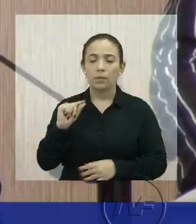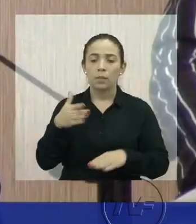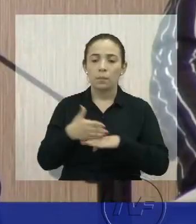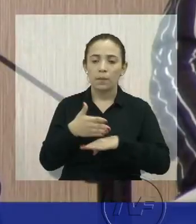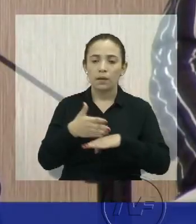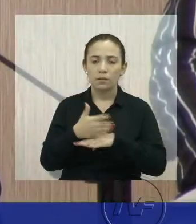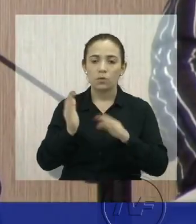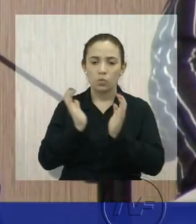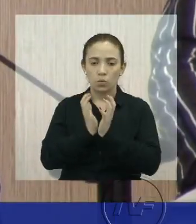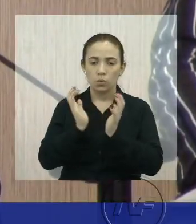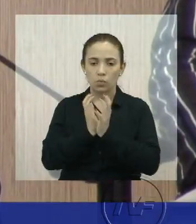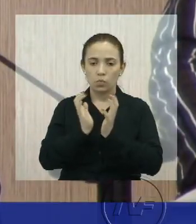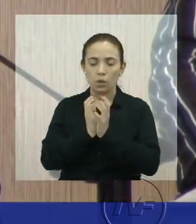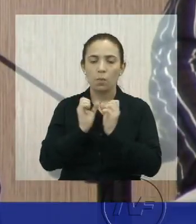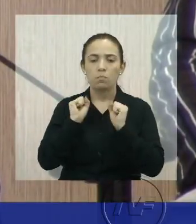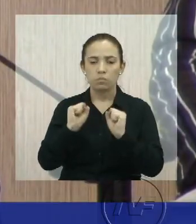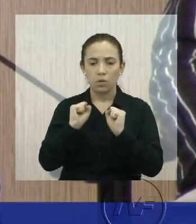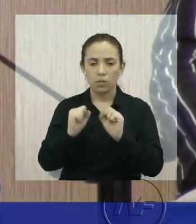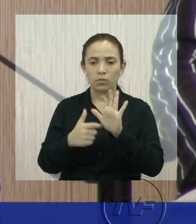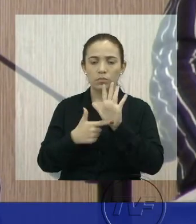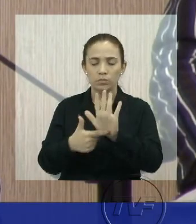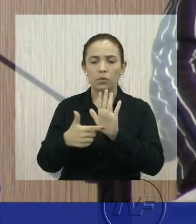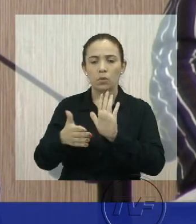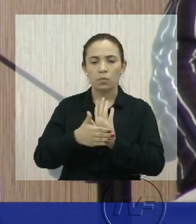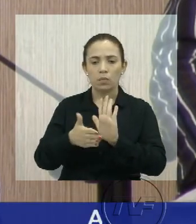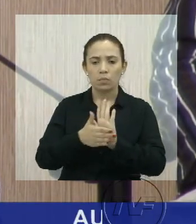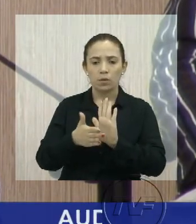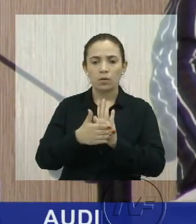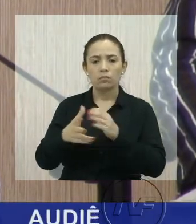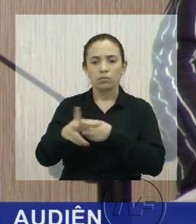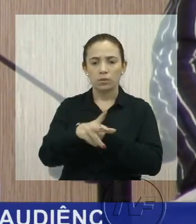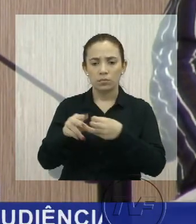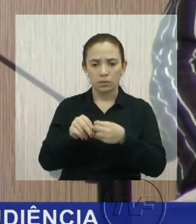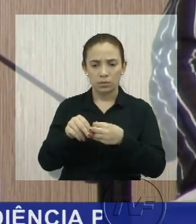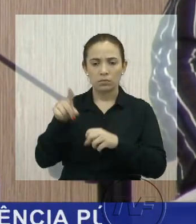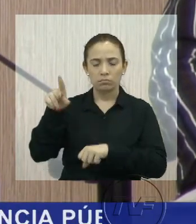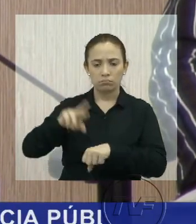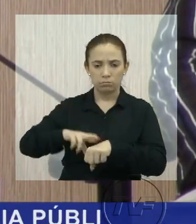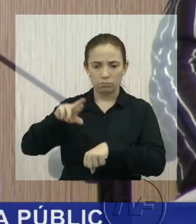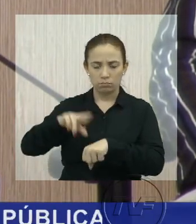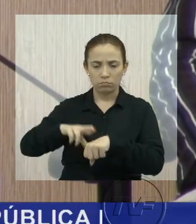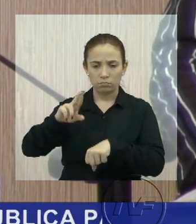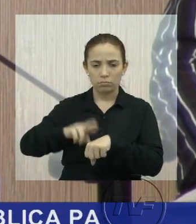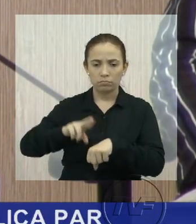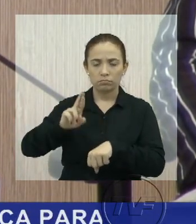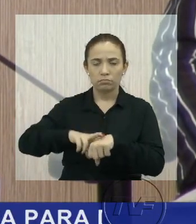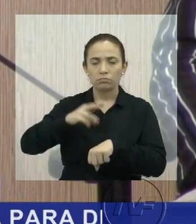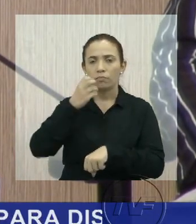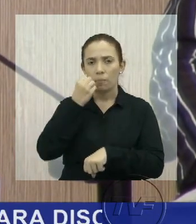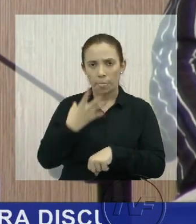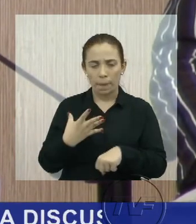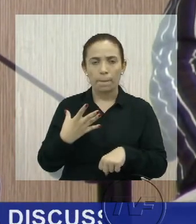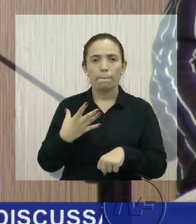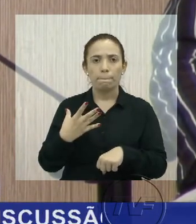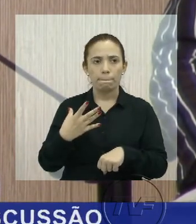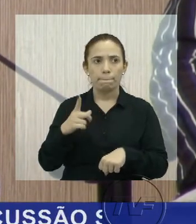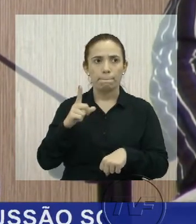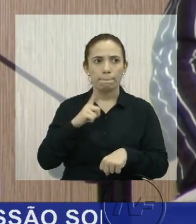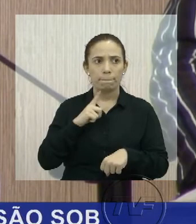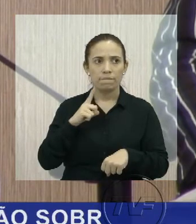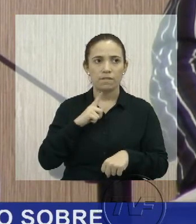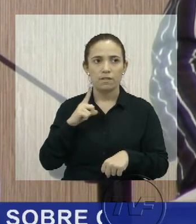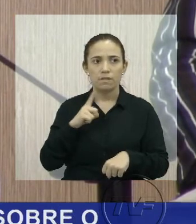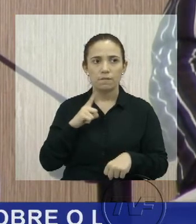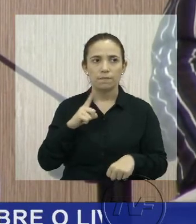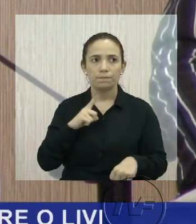turma recursal, pode apresentar isso, a proposta ao gabinete do prefeito, que essa composição ela é paritária e ela varia ao longo do tempo e